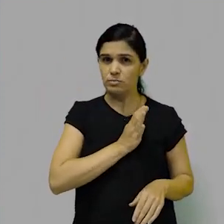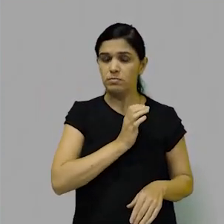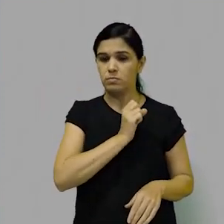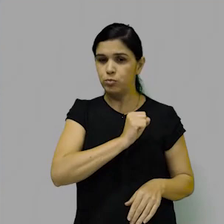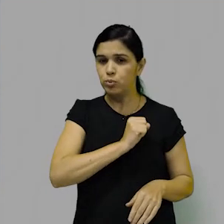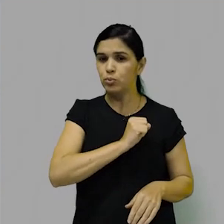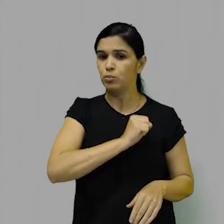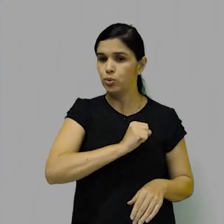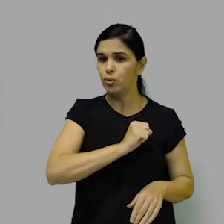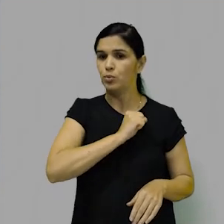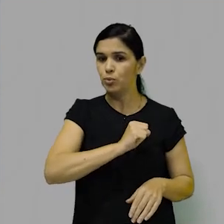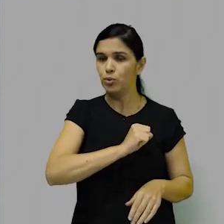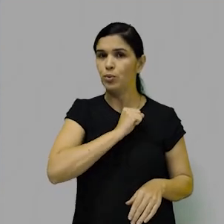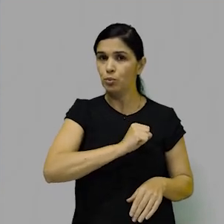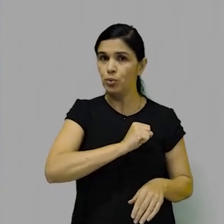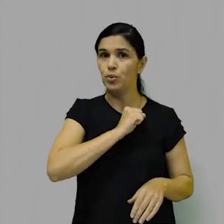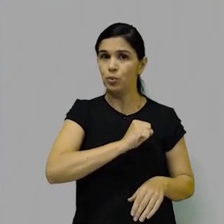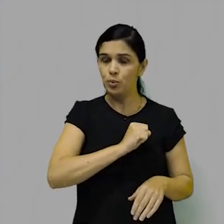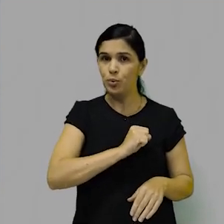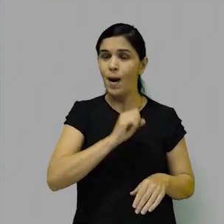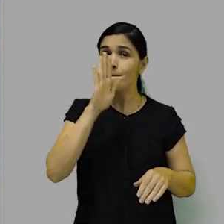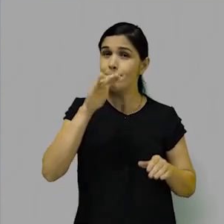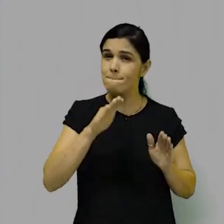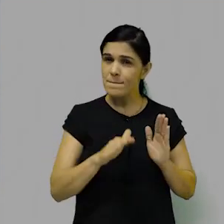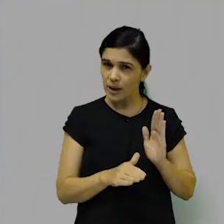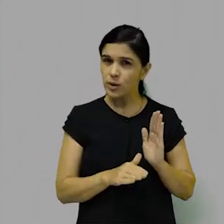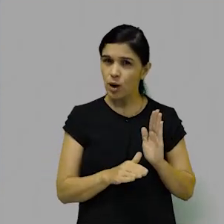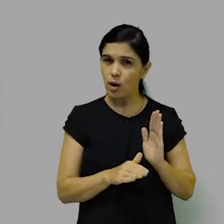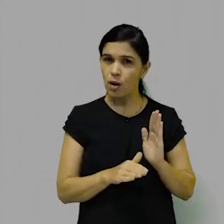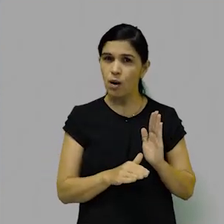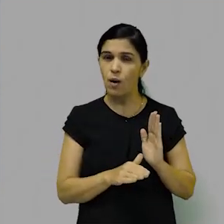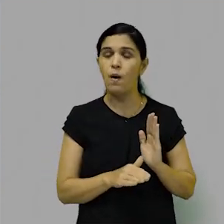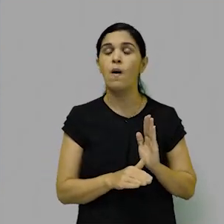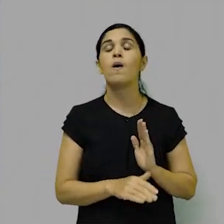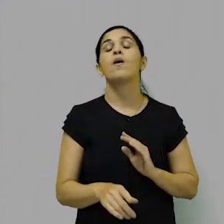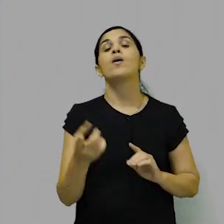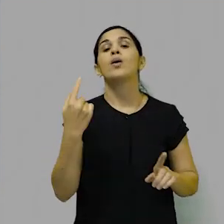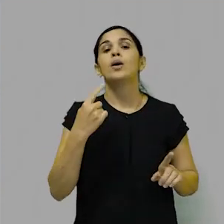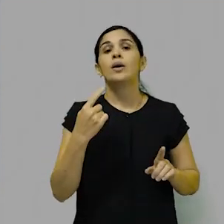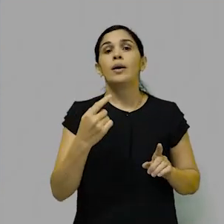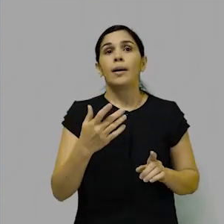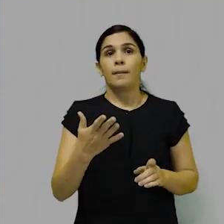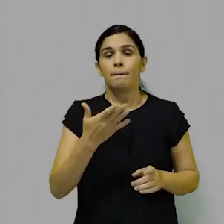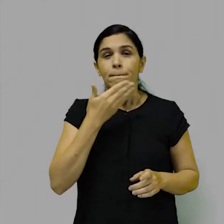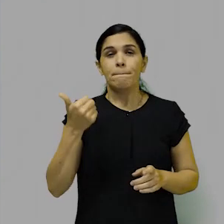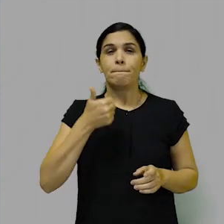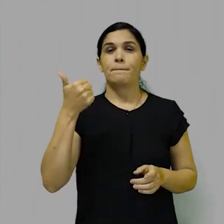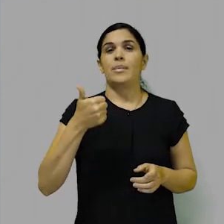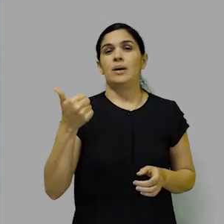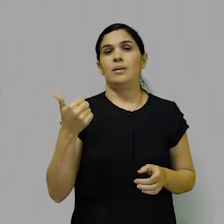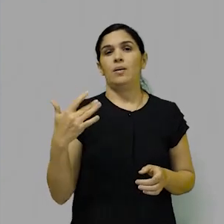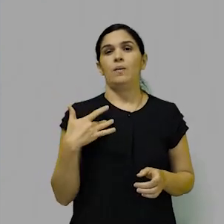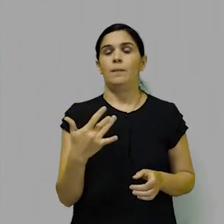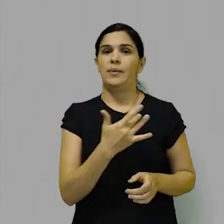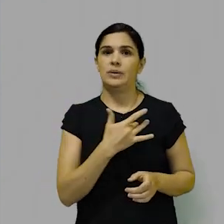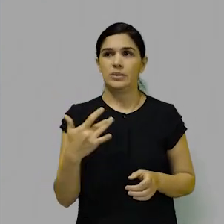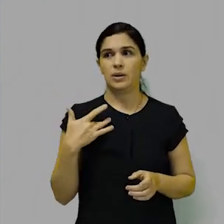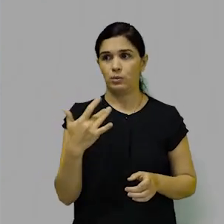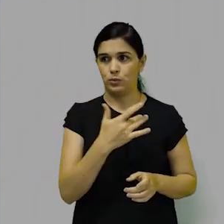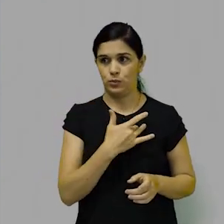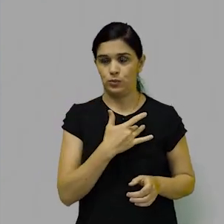coração ele está mais forte. Tá certo? Isso vale para tudo. Se eu tenho a prática de exercícios